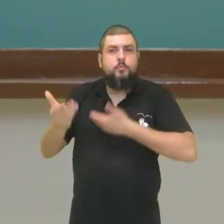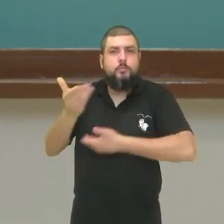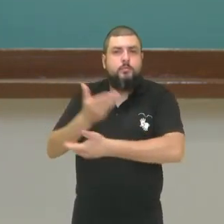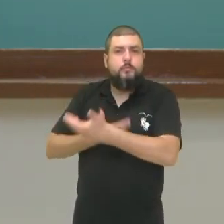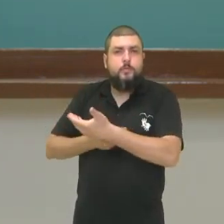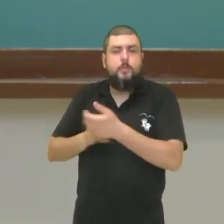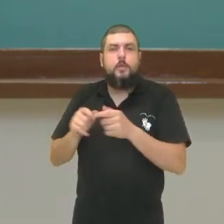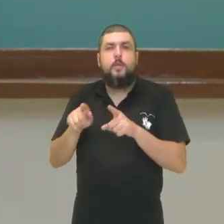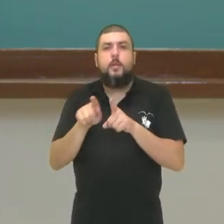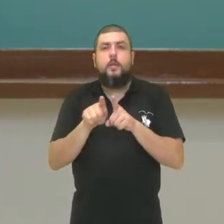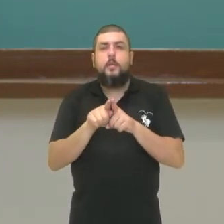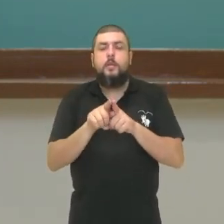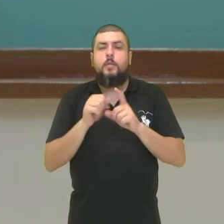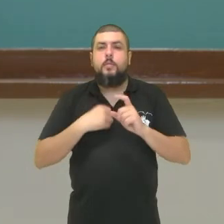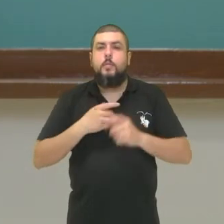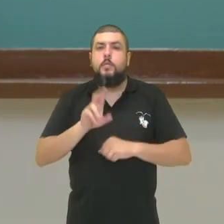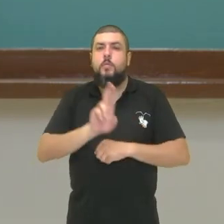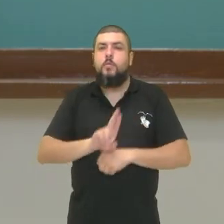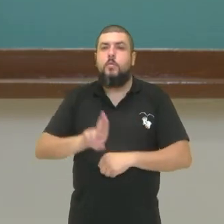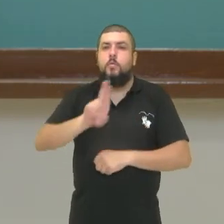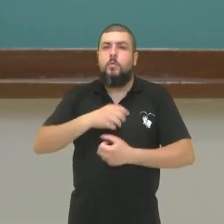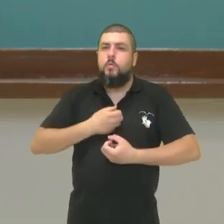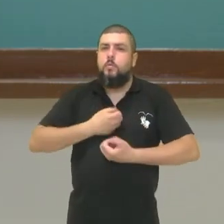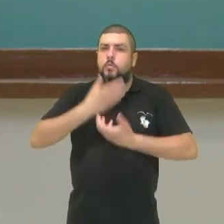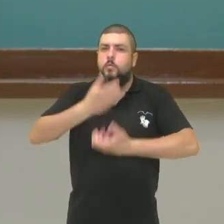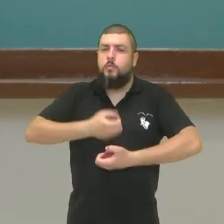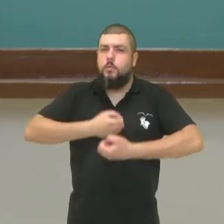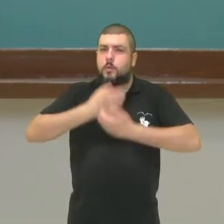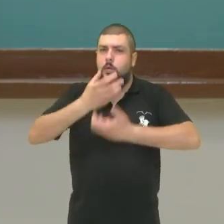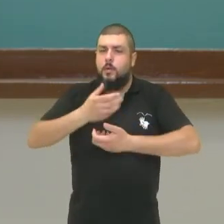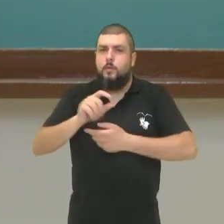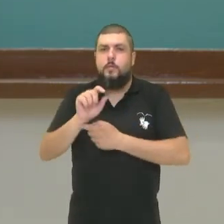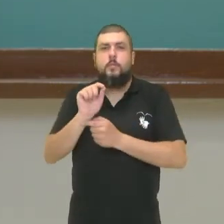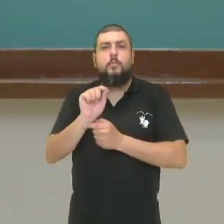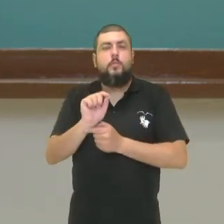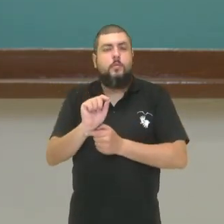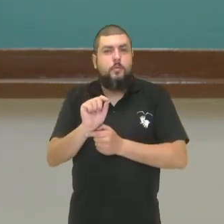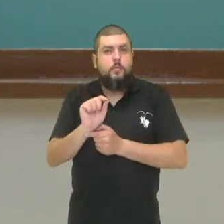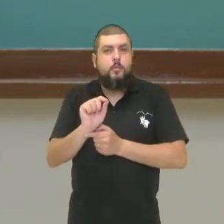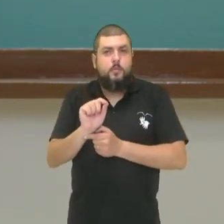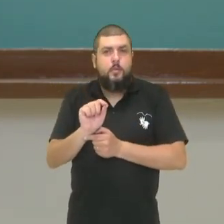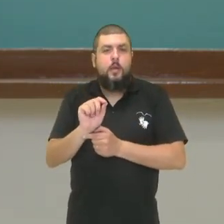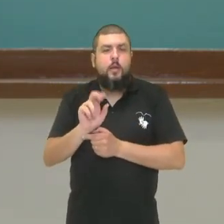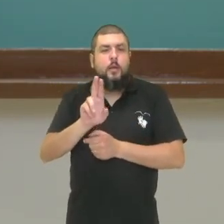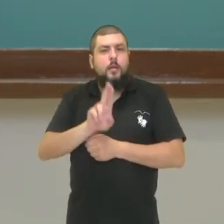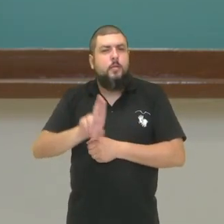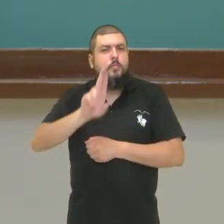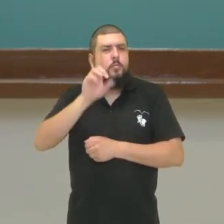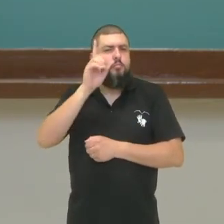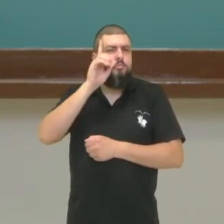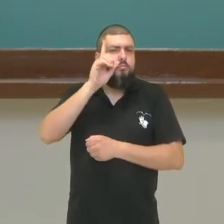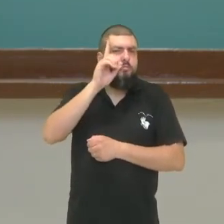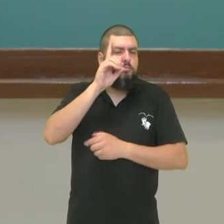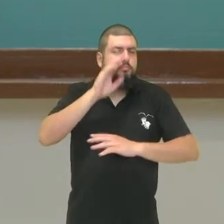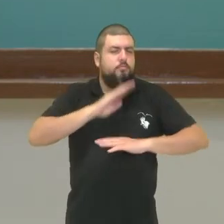utilização expressiva intencional do movimento nas situações do cotidiano.